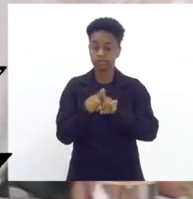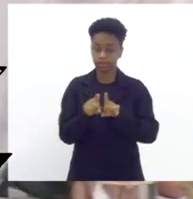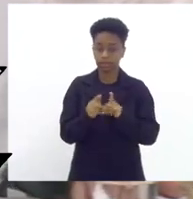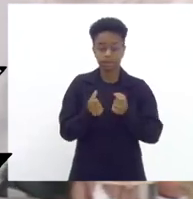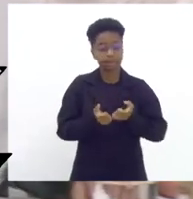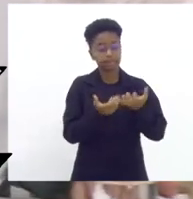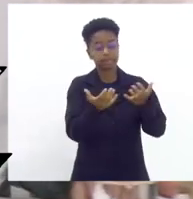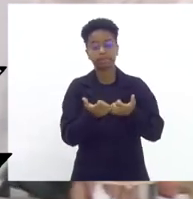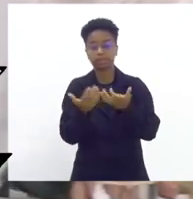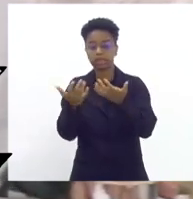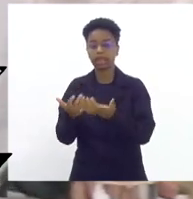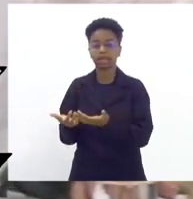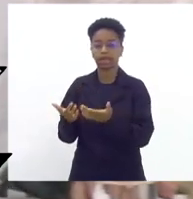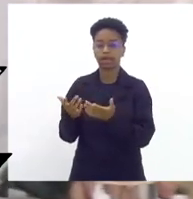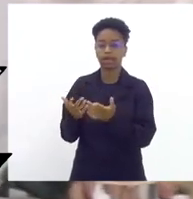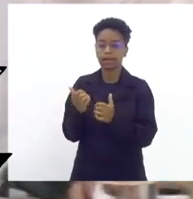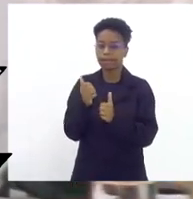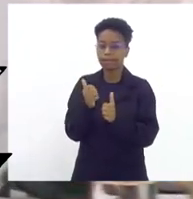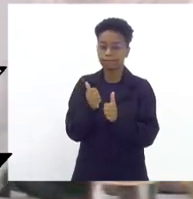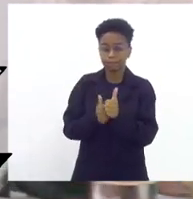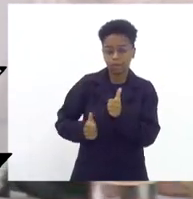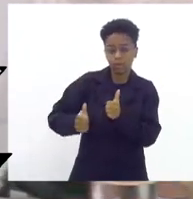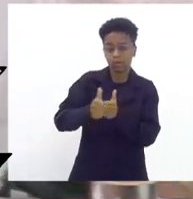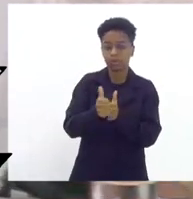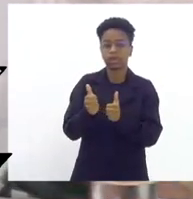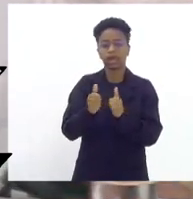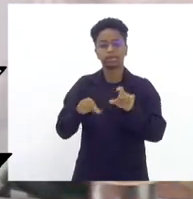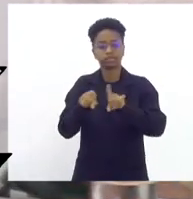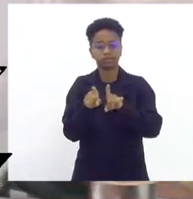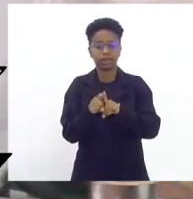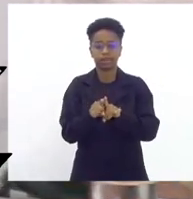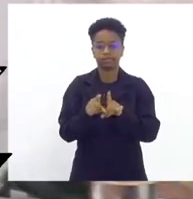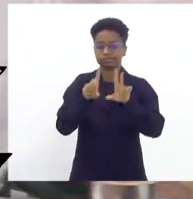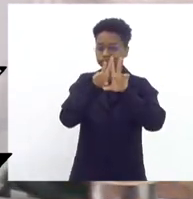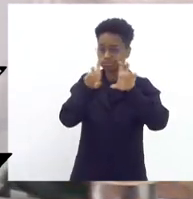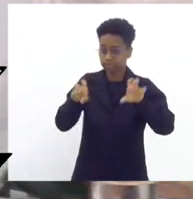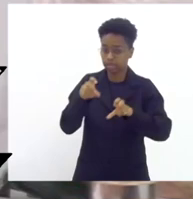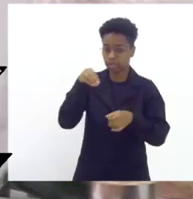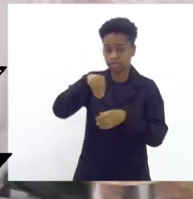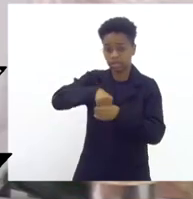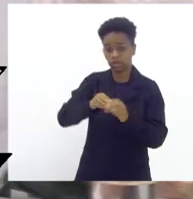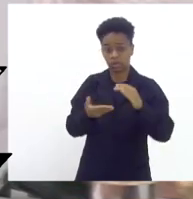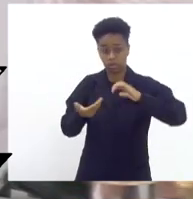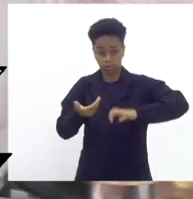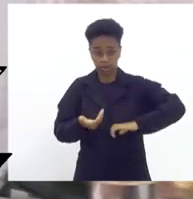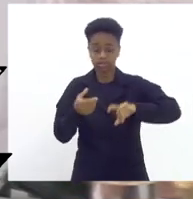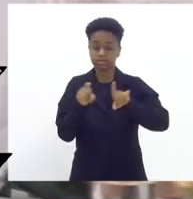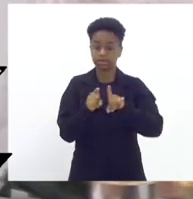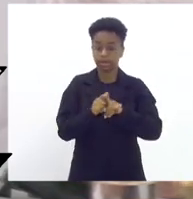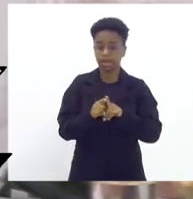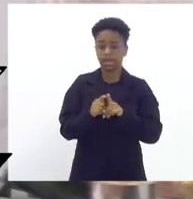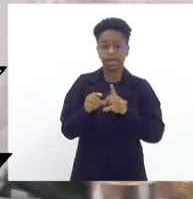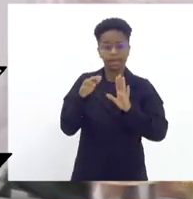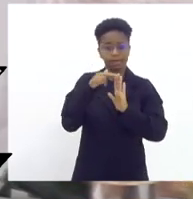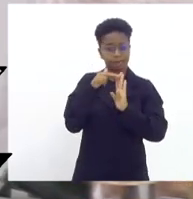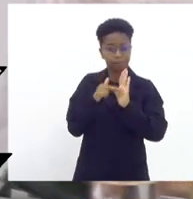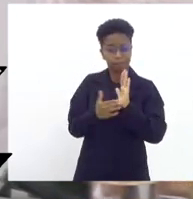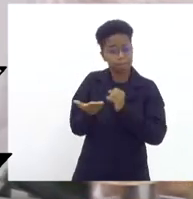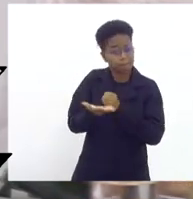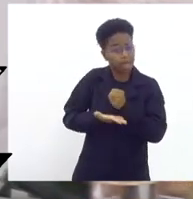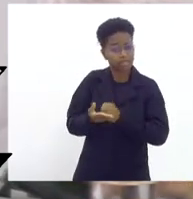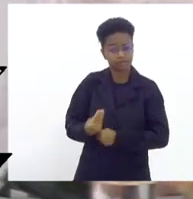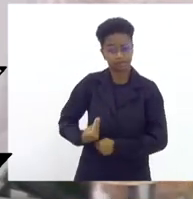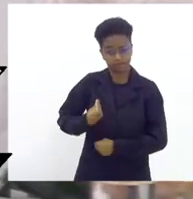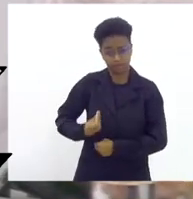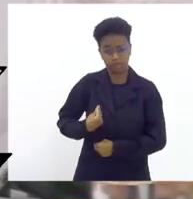dar mais visibilidade e prioridade a essa pauta no Congresso Nacional e tem a ver com princípios profundos de vida no